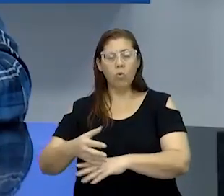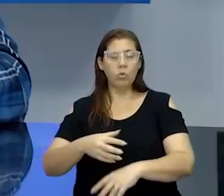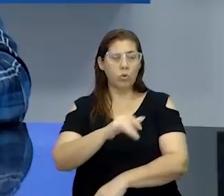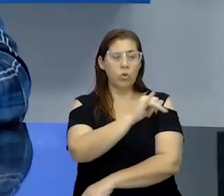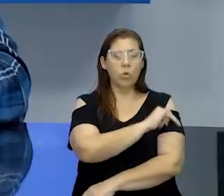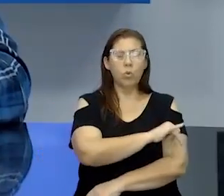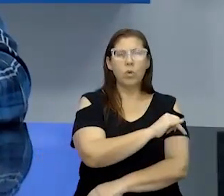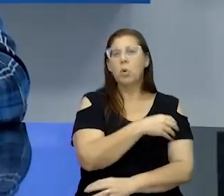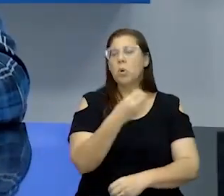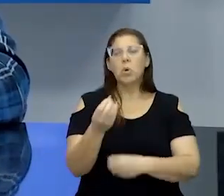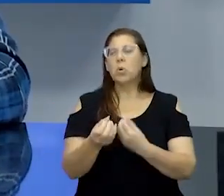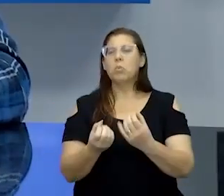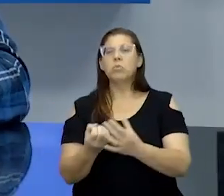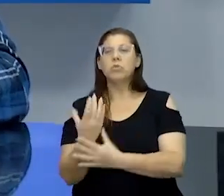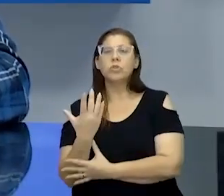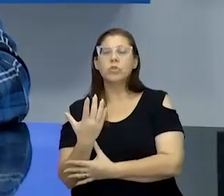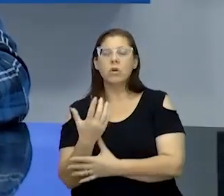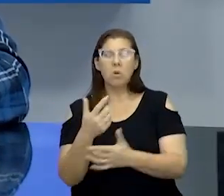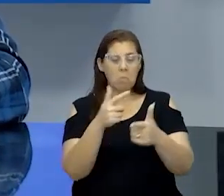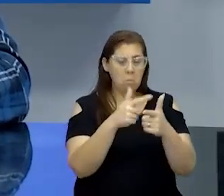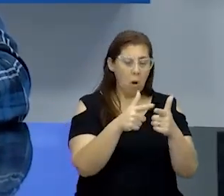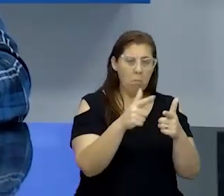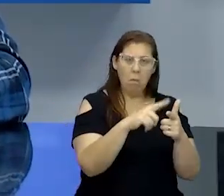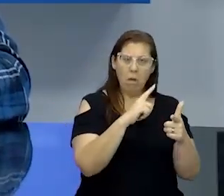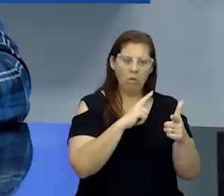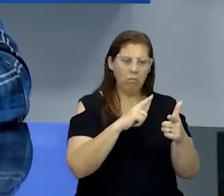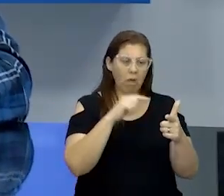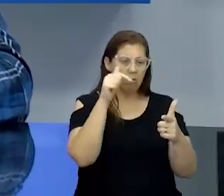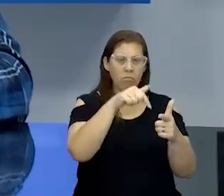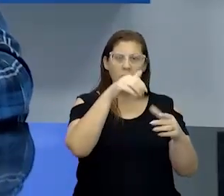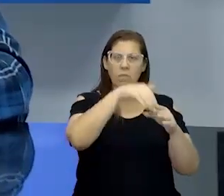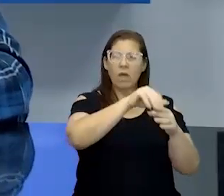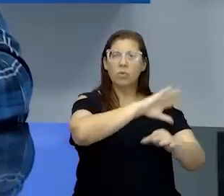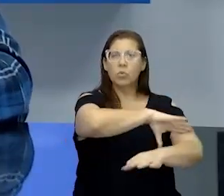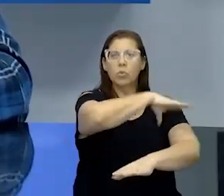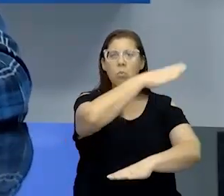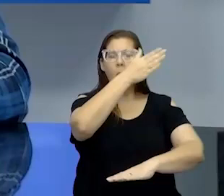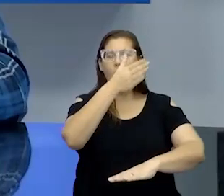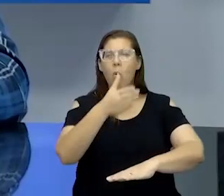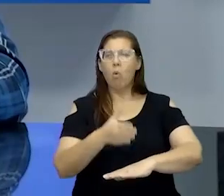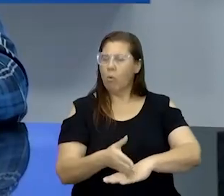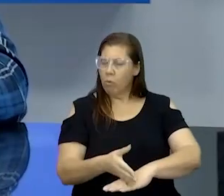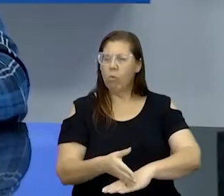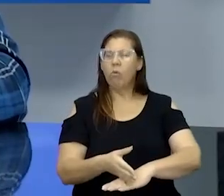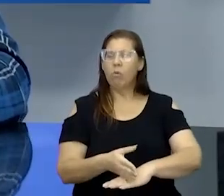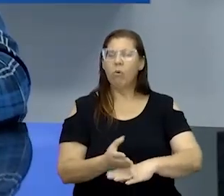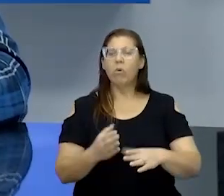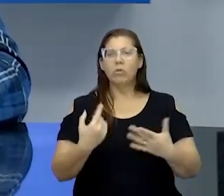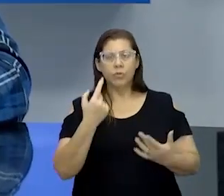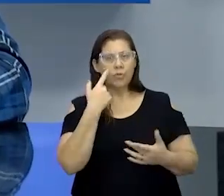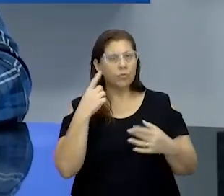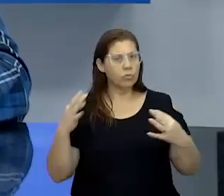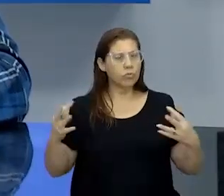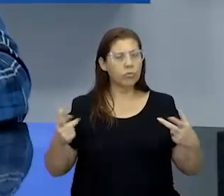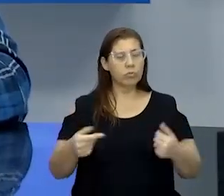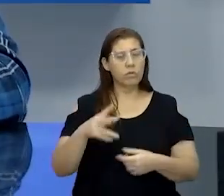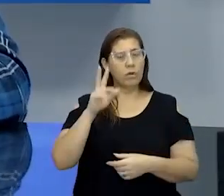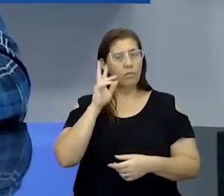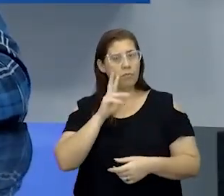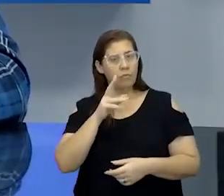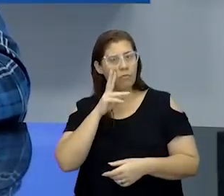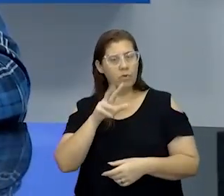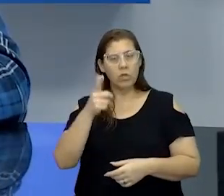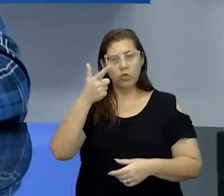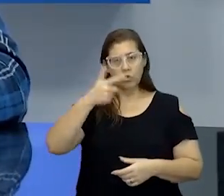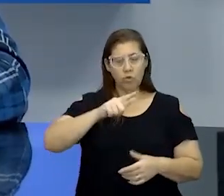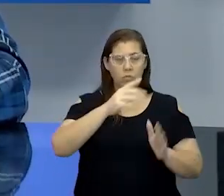é que ele surgiu, quais são os problemas que ele enfrenta atualmente. Então a gente viu tudo isso, a gente vai rever então